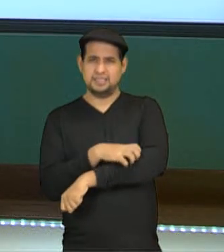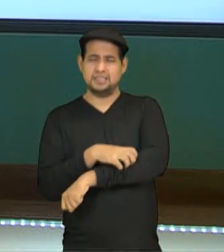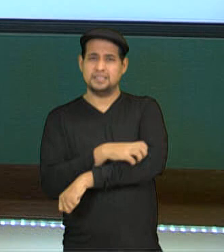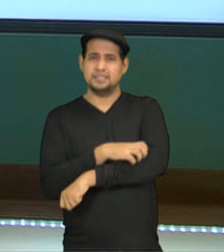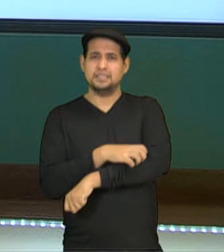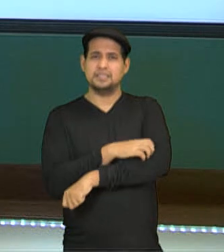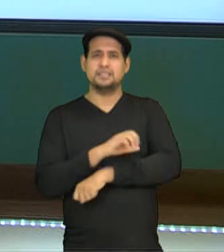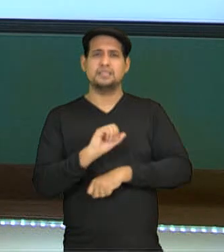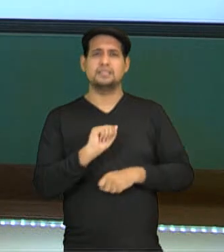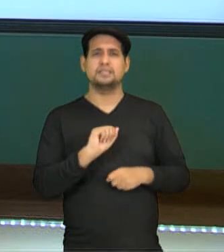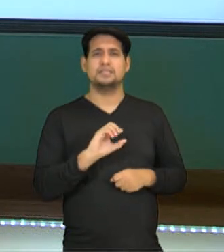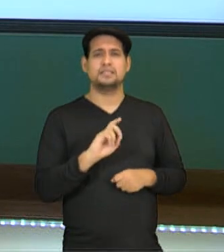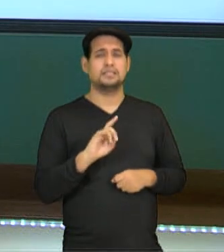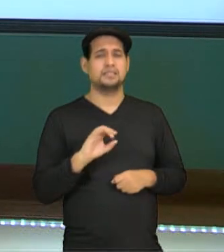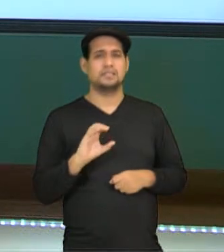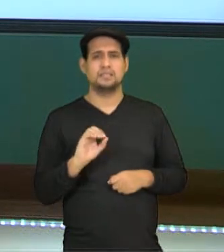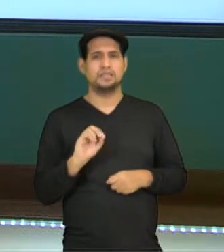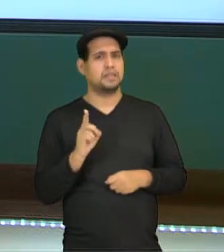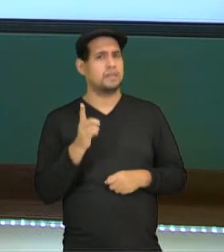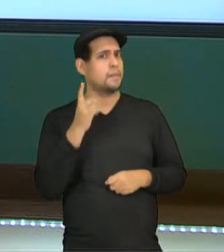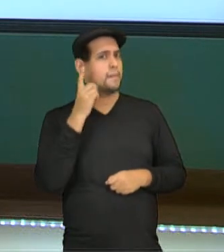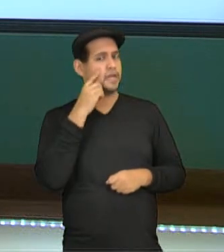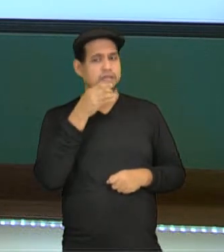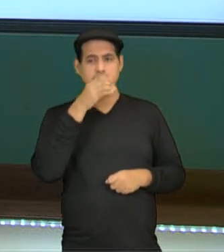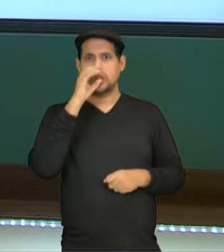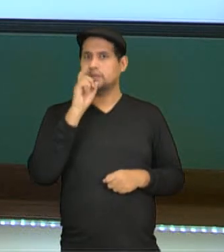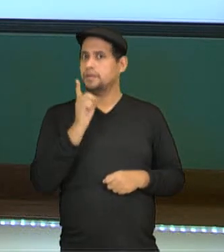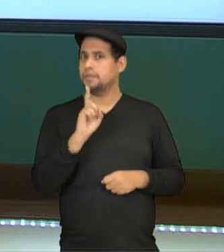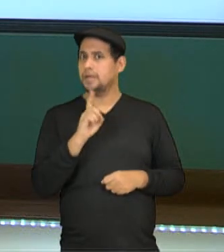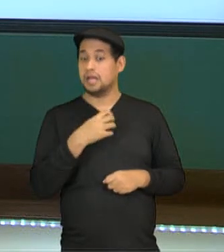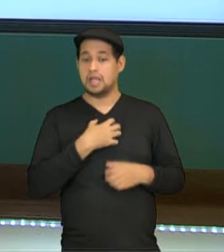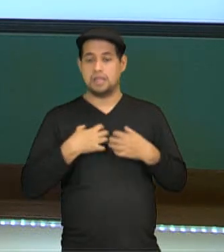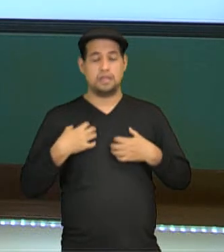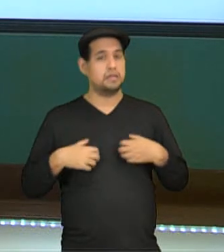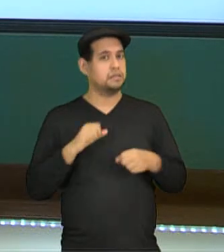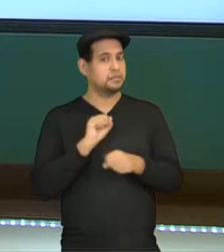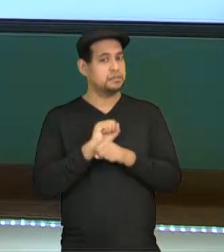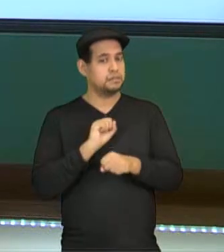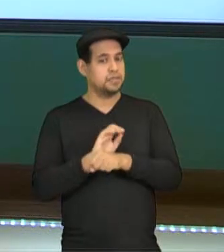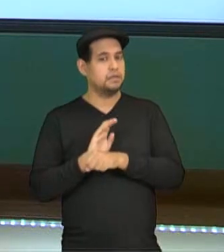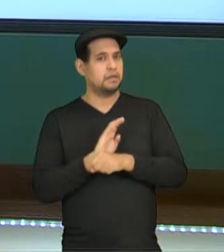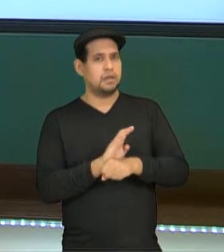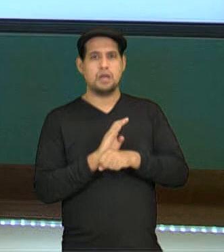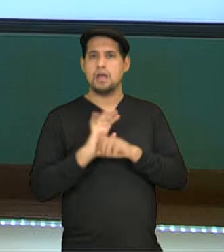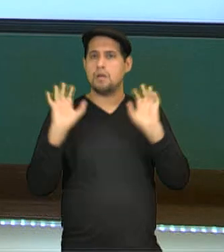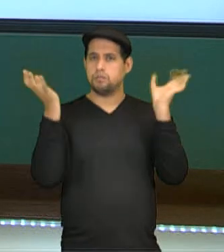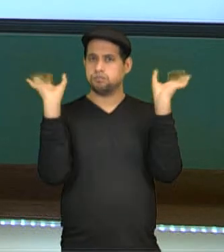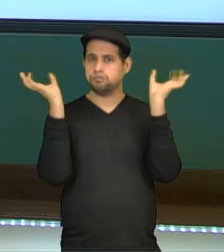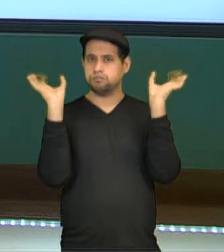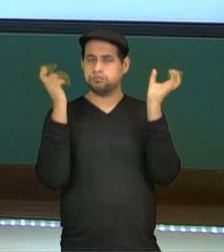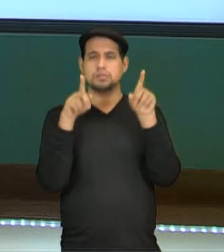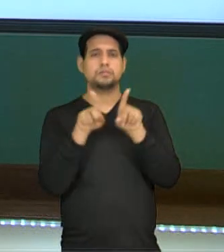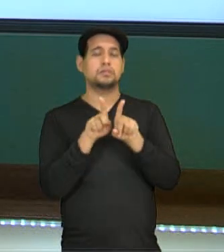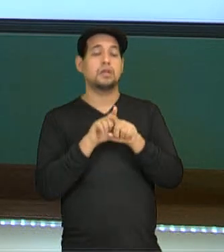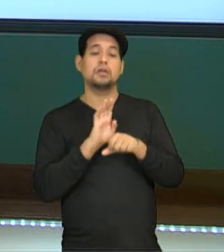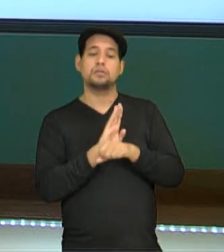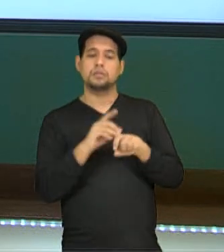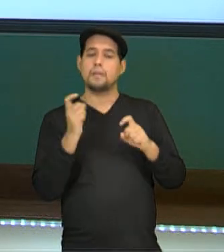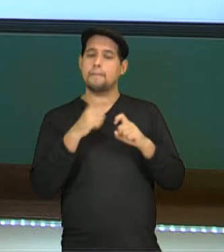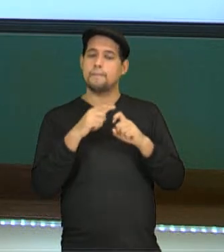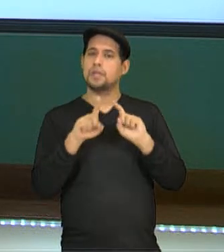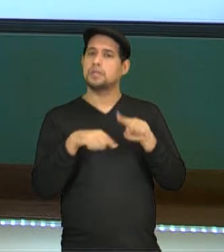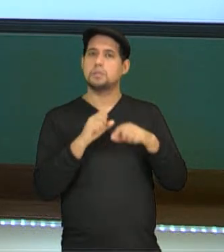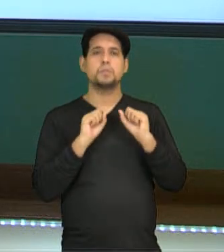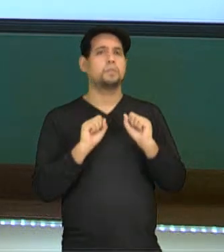acetil salicílico, nem pense em tomar. Aguarde o resgate ou procure socorro médico e assim